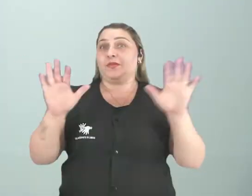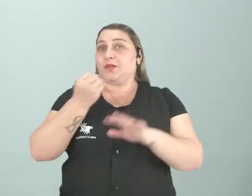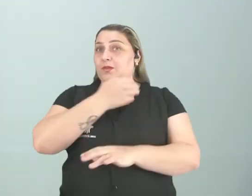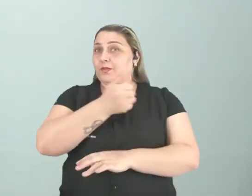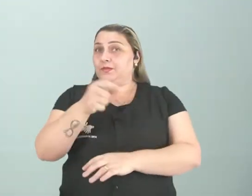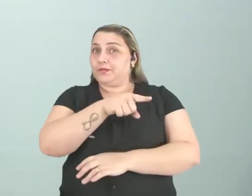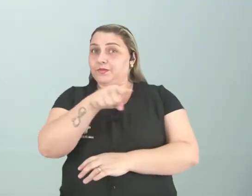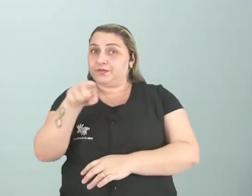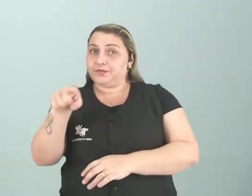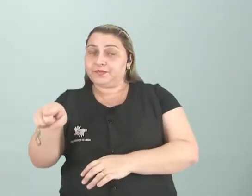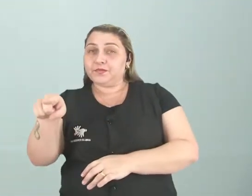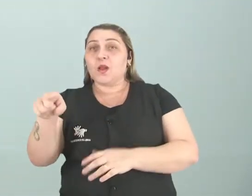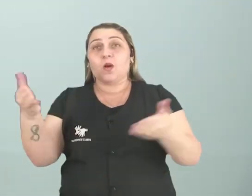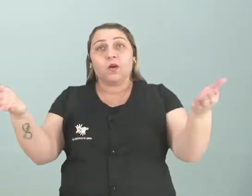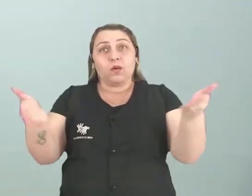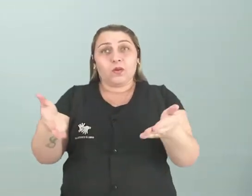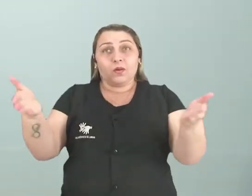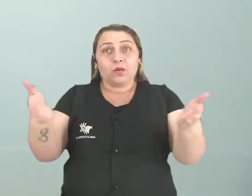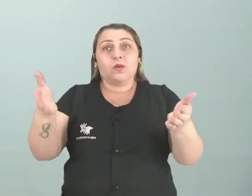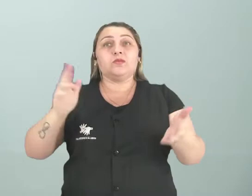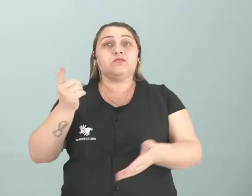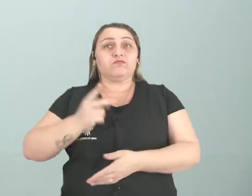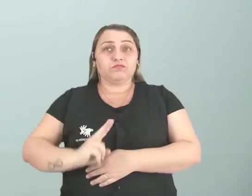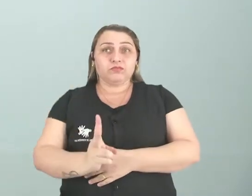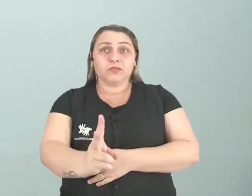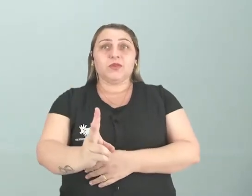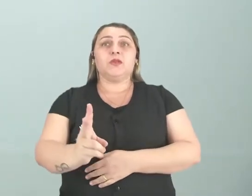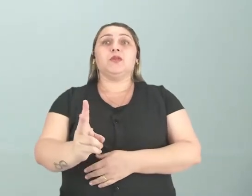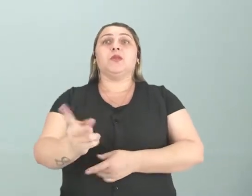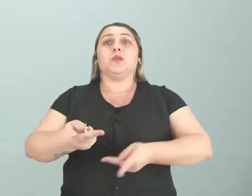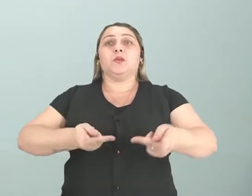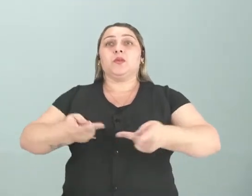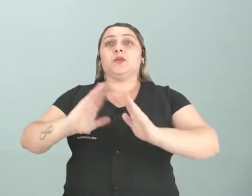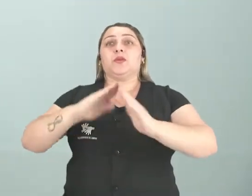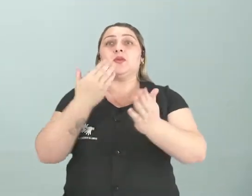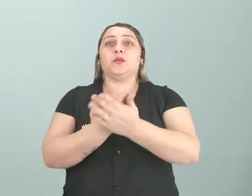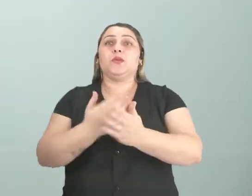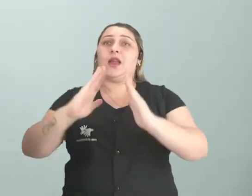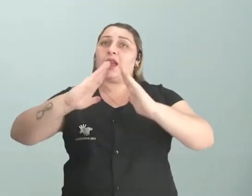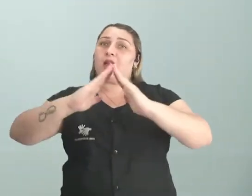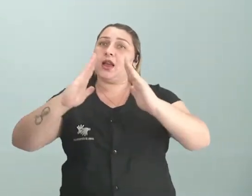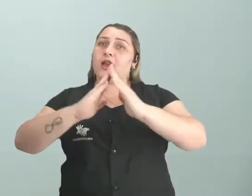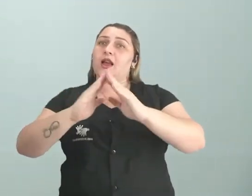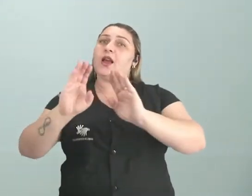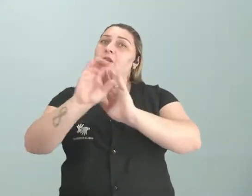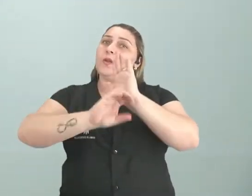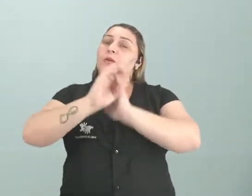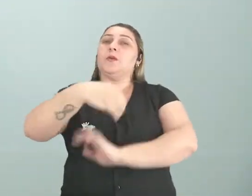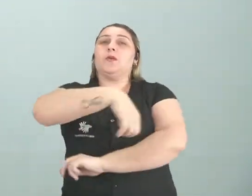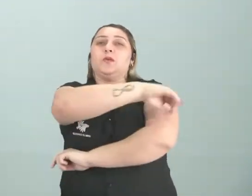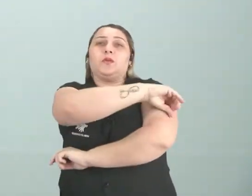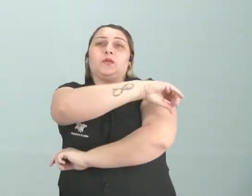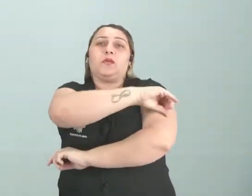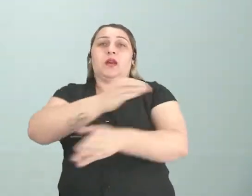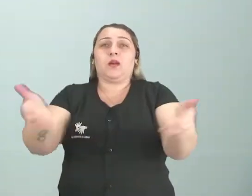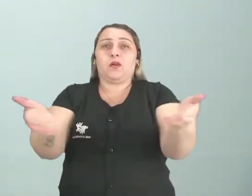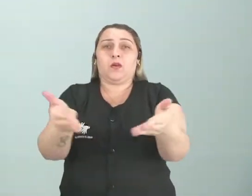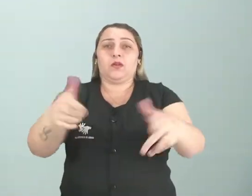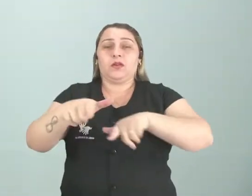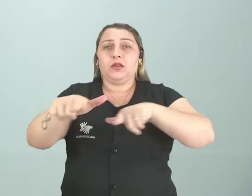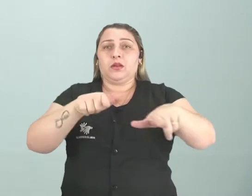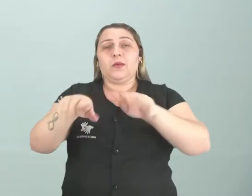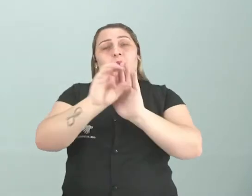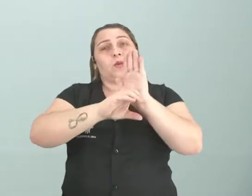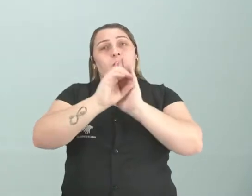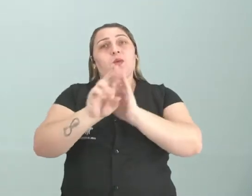Olá, tudo bem com você? Hoje vamos aí dar continuidade ao projeto Escola em Casa, hoje mais um conteúdo aí para o 9º ano. Hoje nós vamos trabalhar